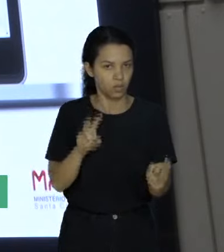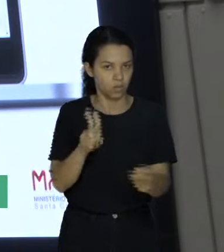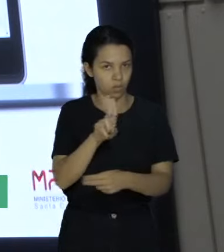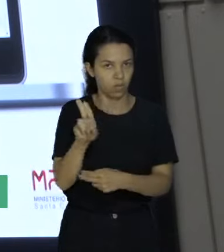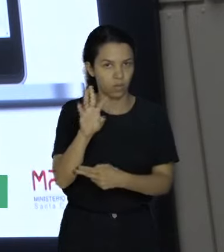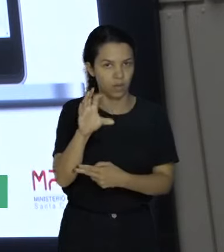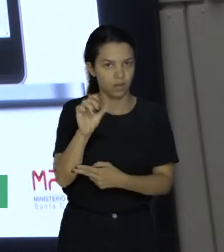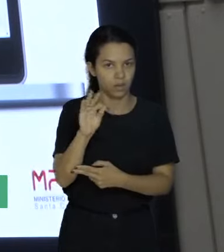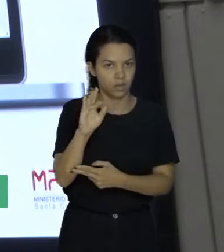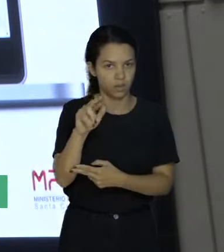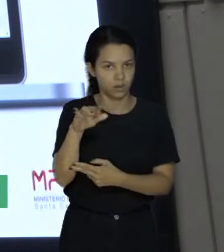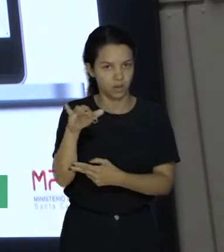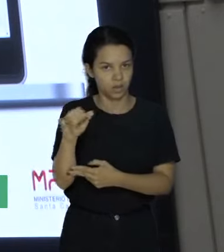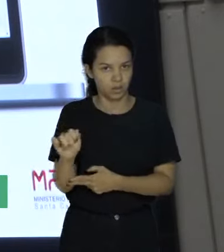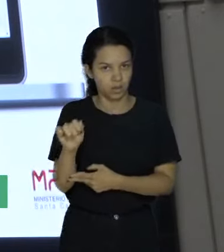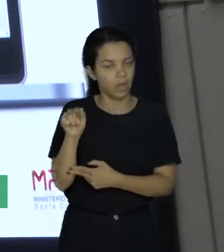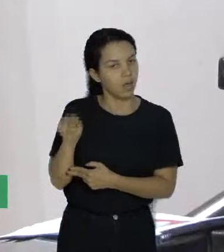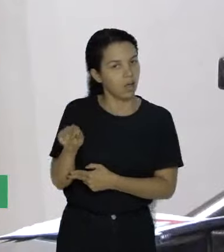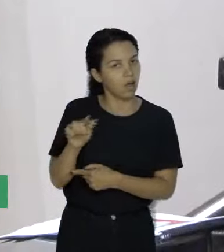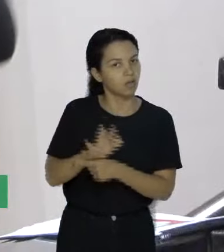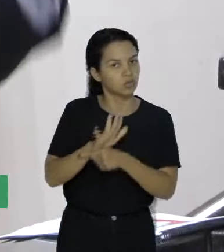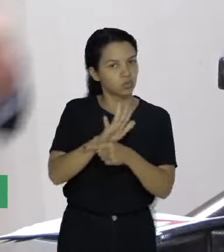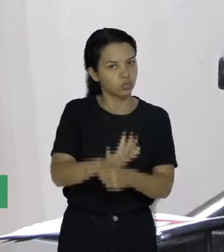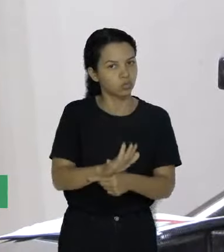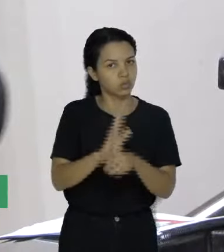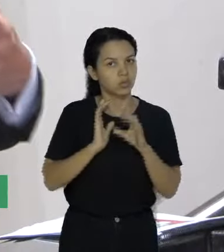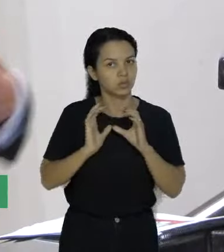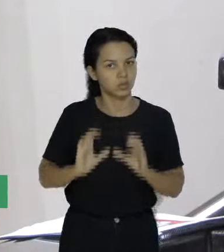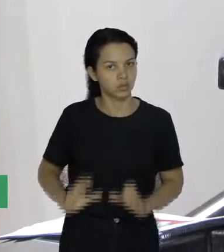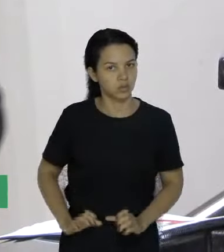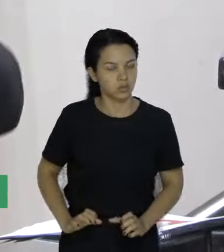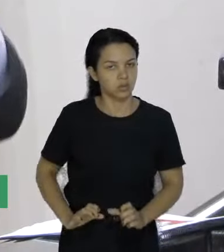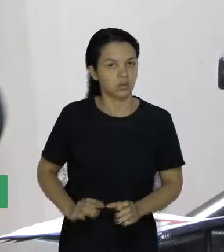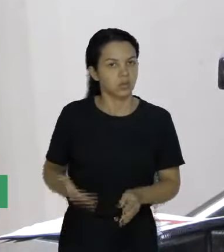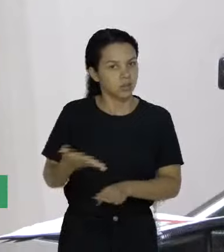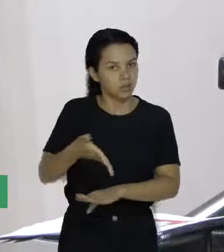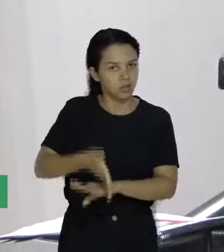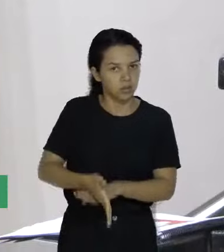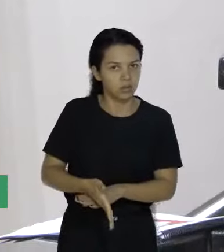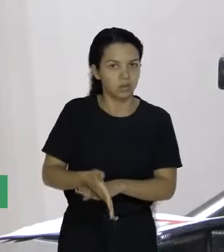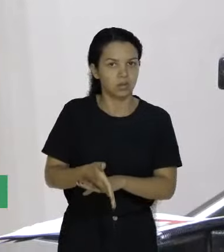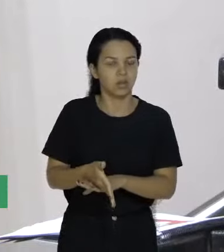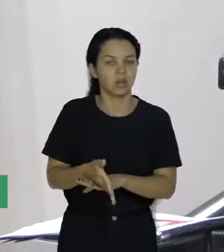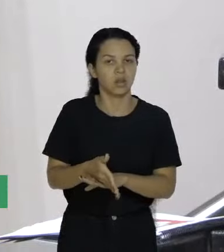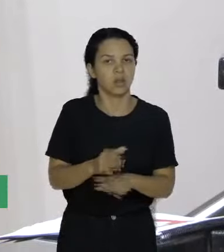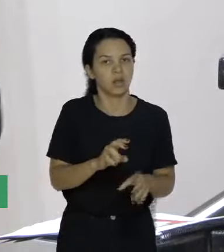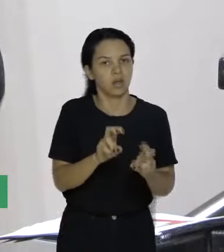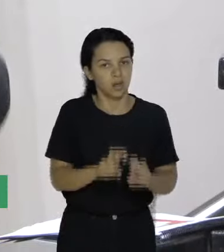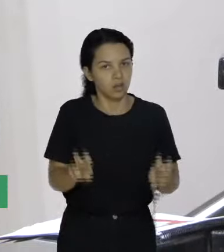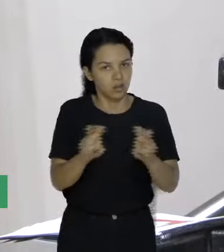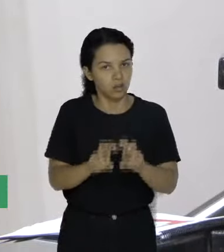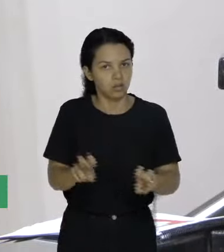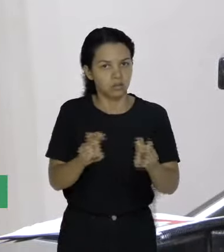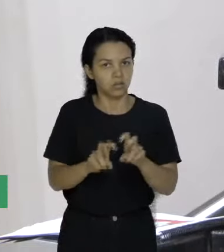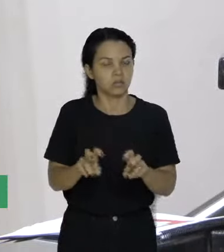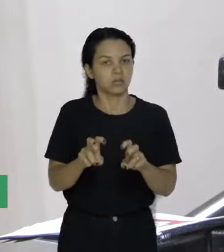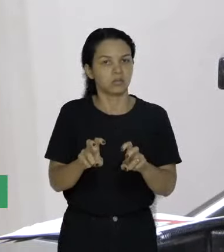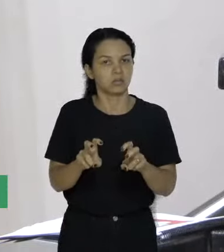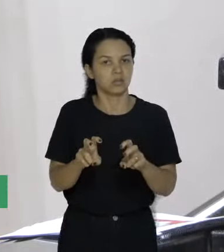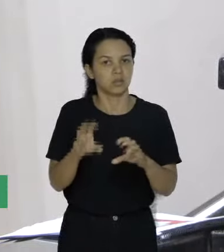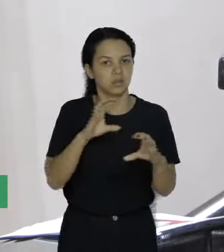a Catarina ajuda o cidadão a navegar pela nossa rede pela nossa página a se comunicar Deputado